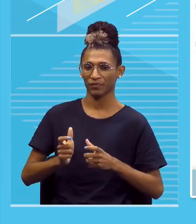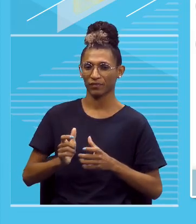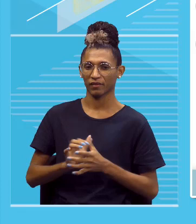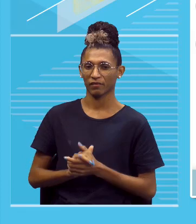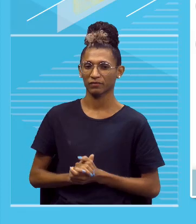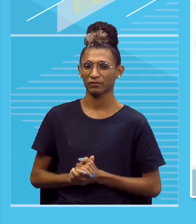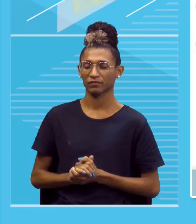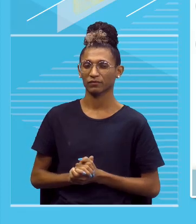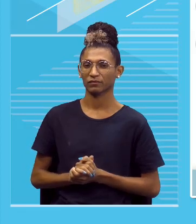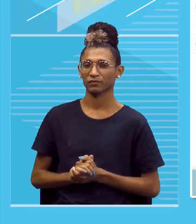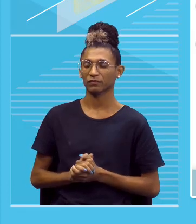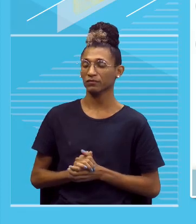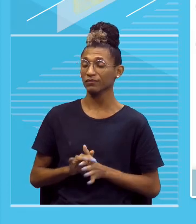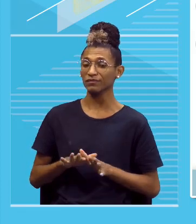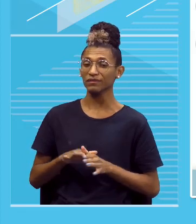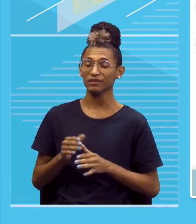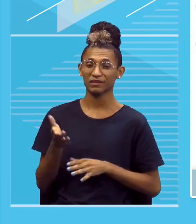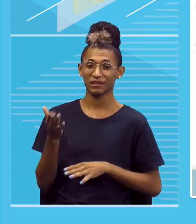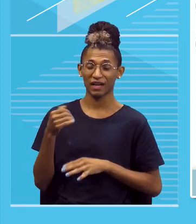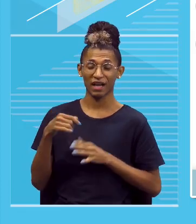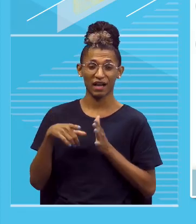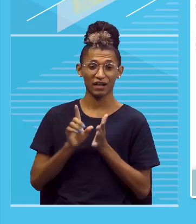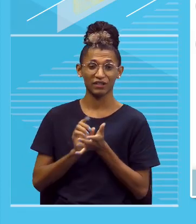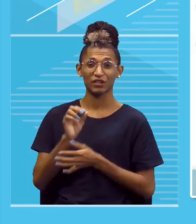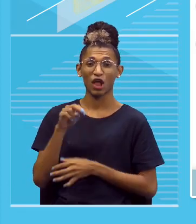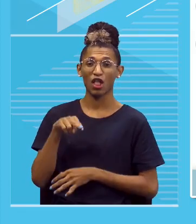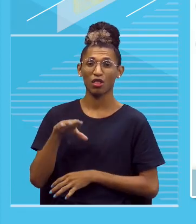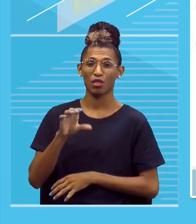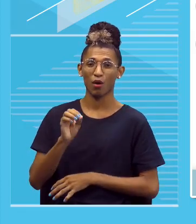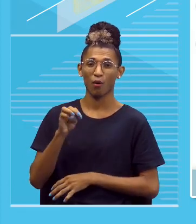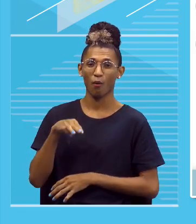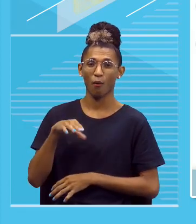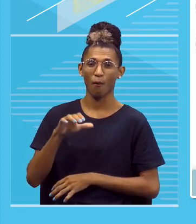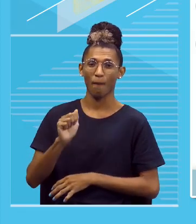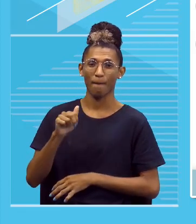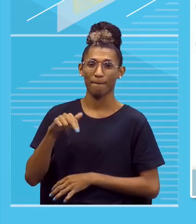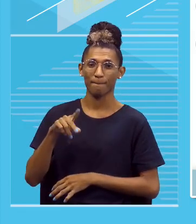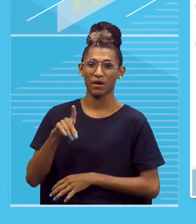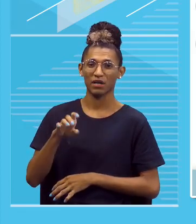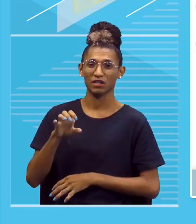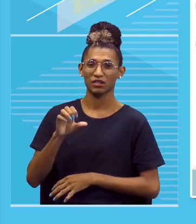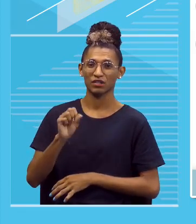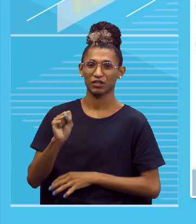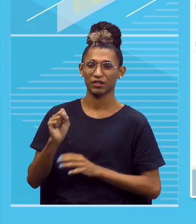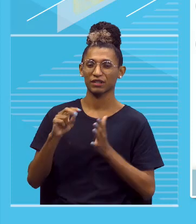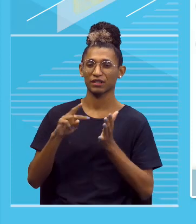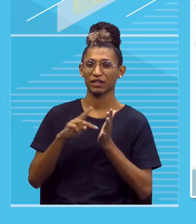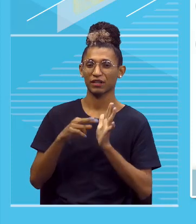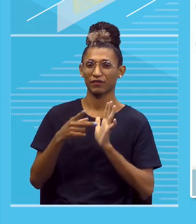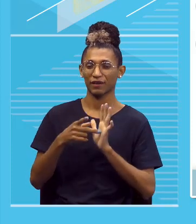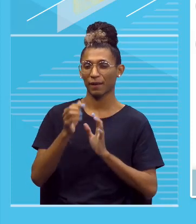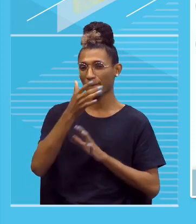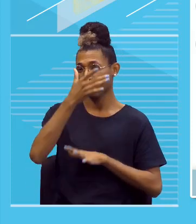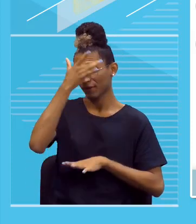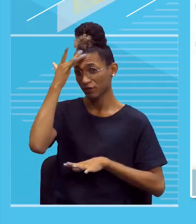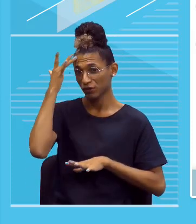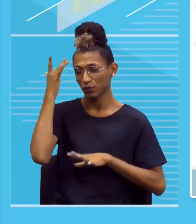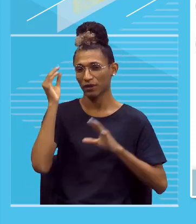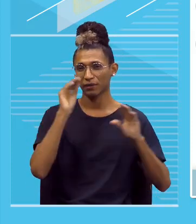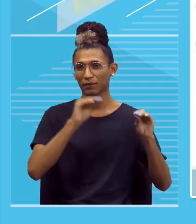deixamos de ser nômades passamos a ser sedentários E com isso